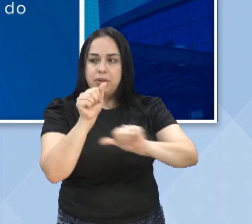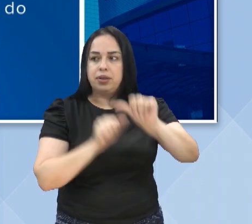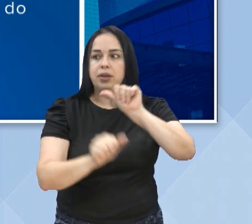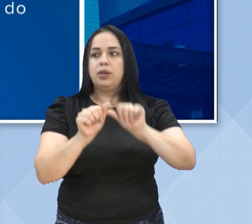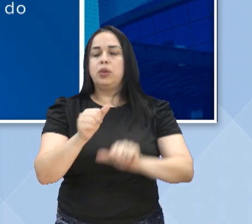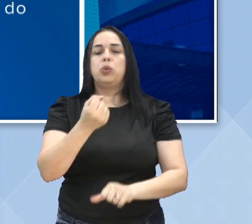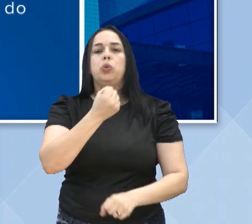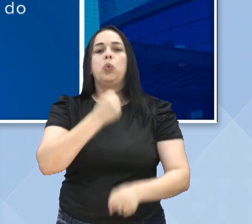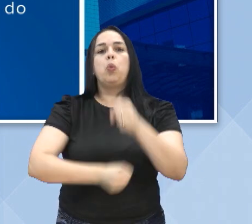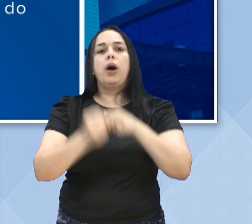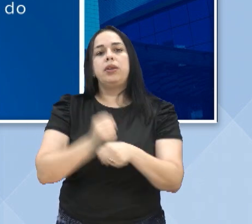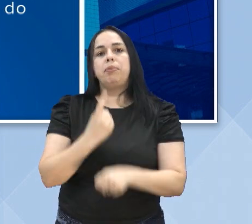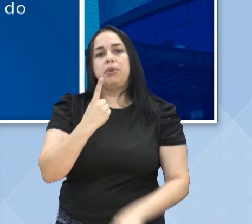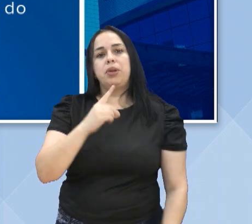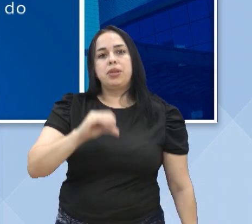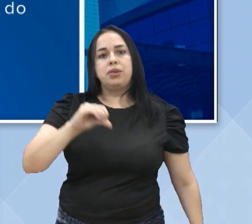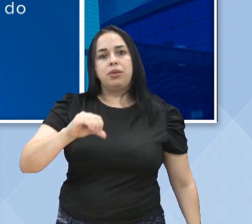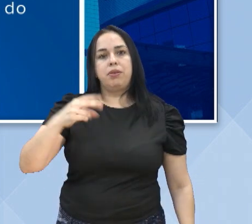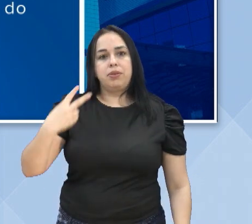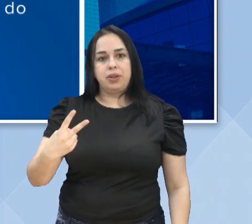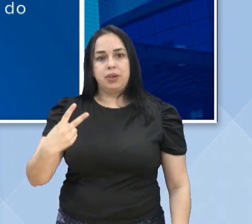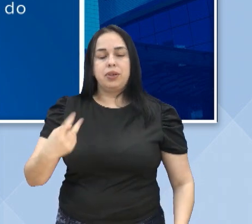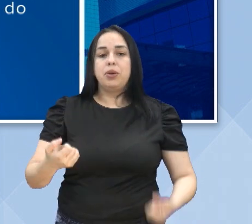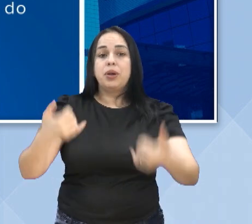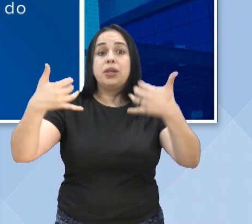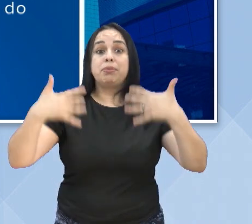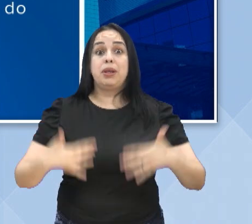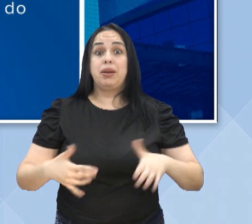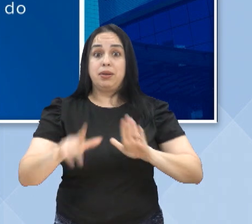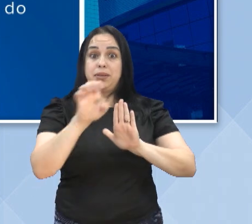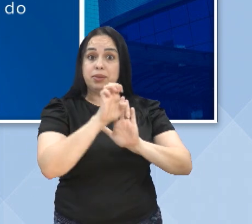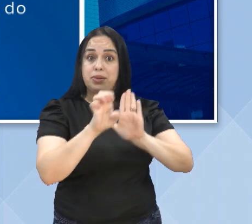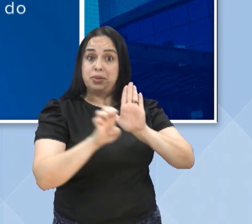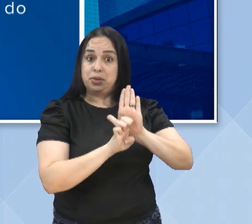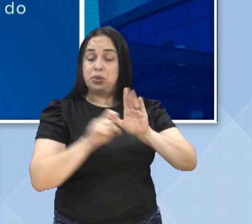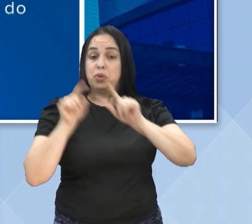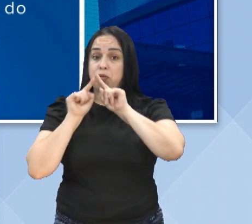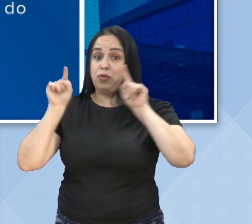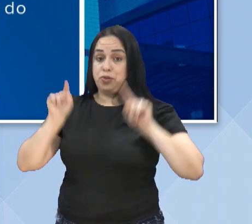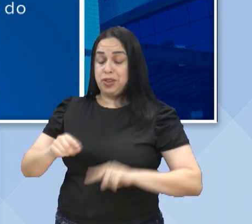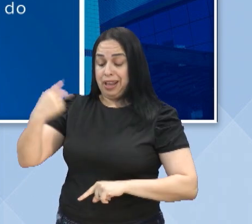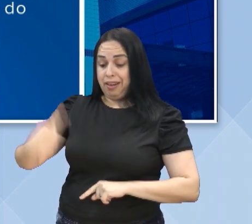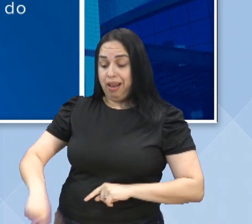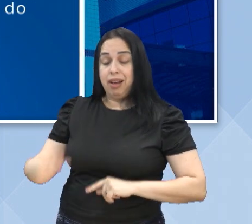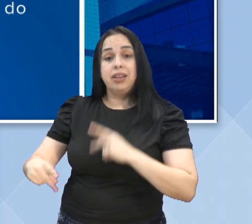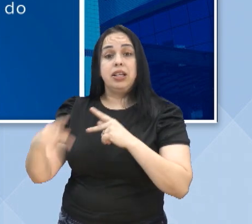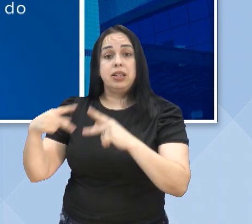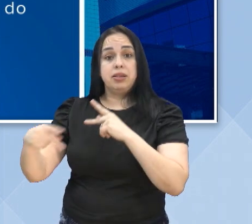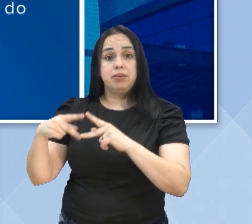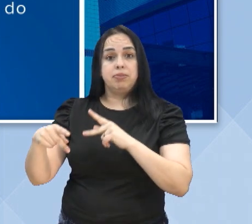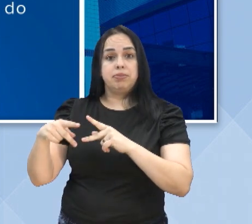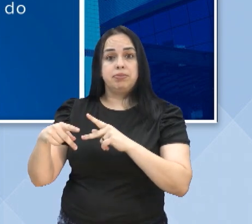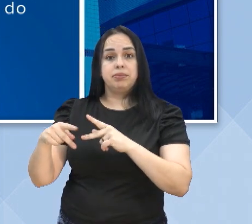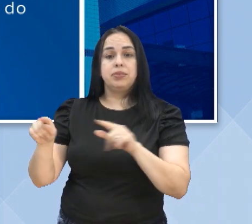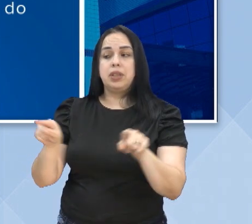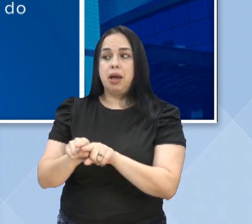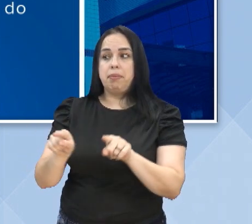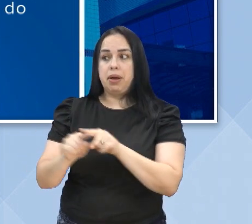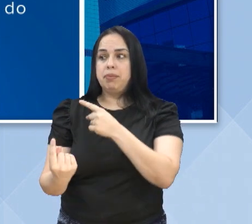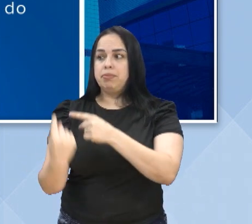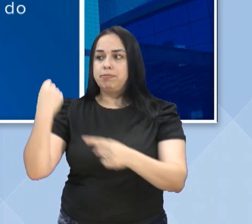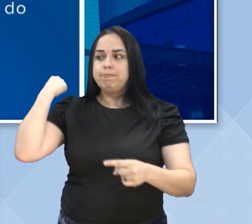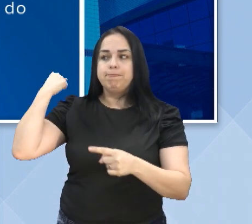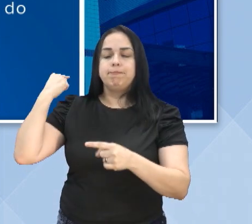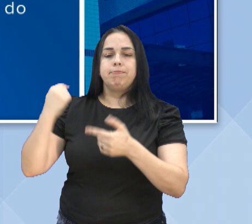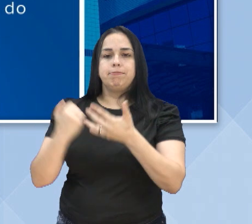1992, que dispõe sobre o Estatuto dos Servidores Públicos do município, de suas fundações e